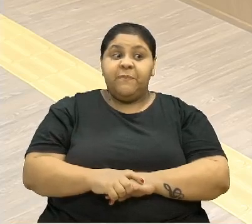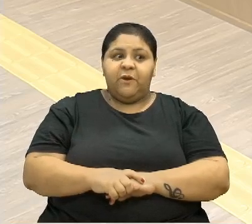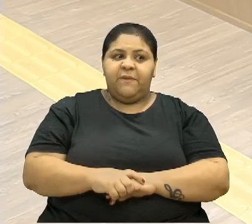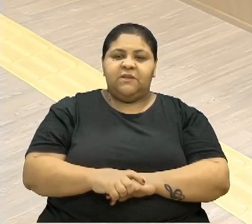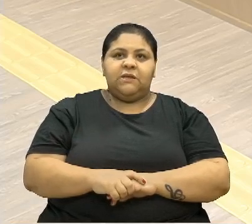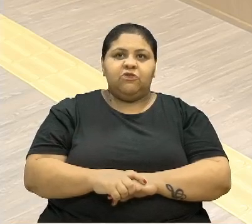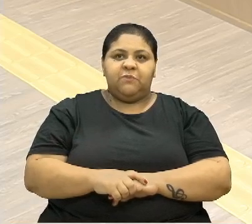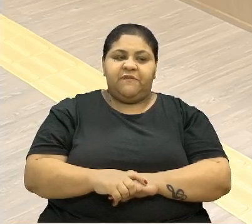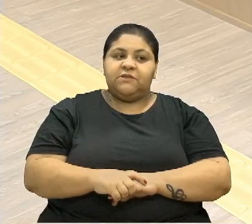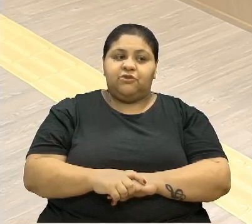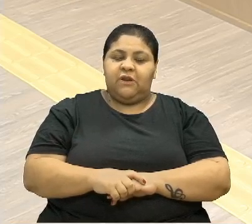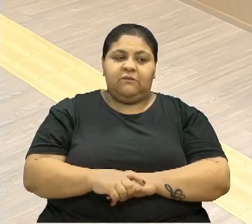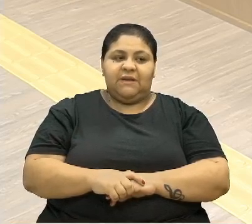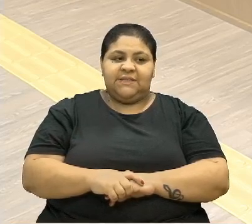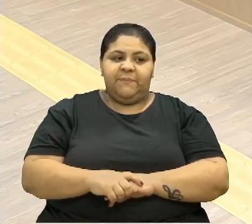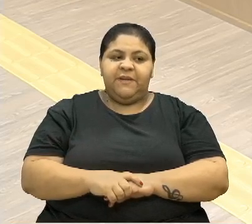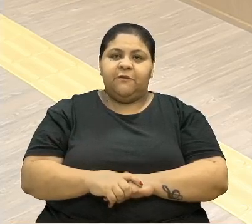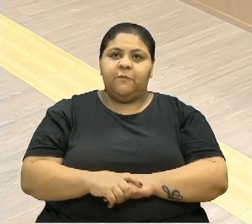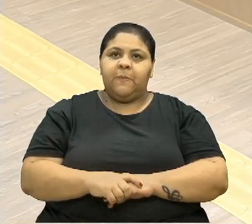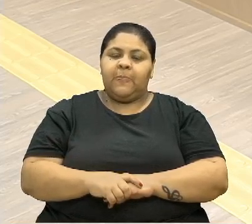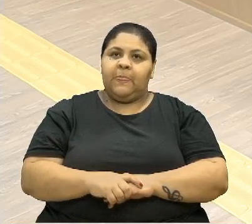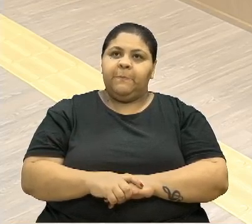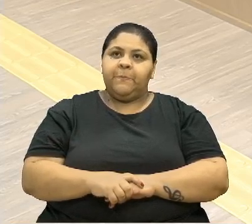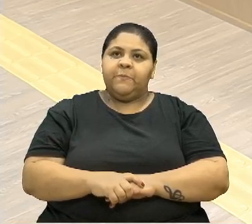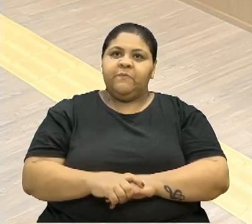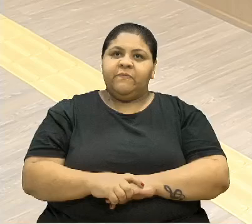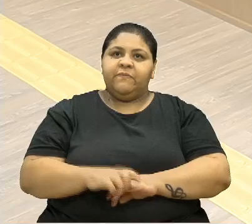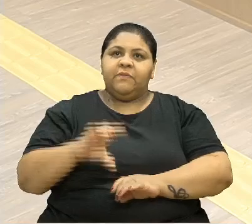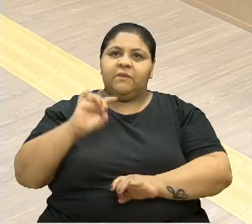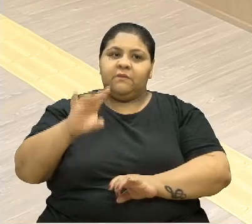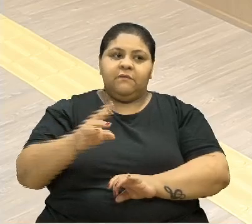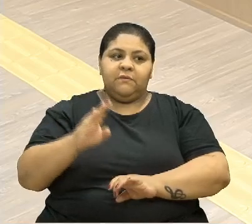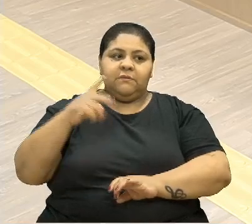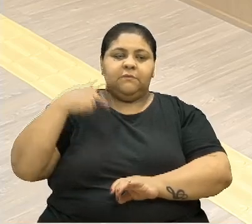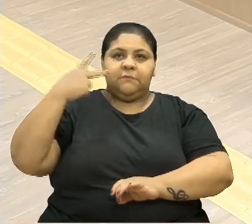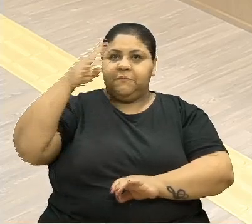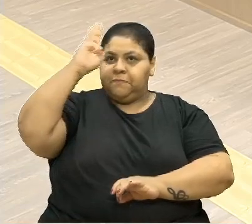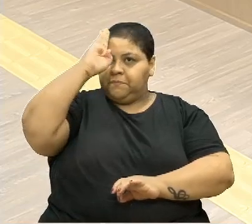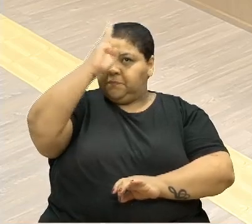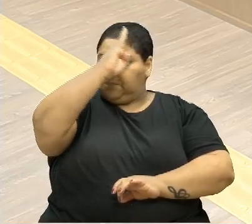Só vou passando a palavra aqui nas pequenas comunicações ao vereador Adriano Bressan.